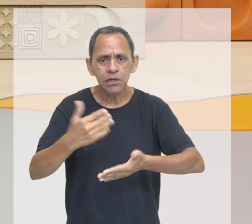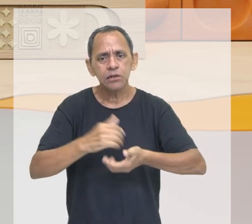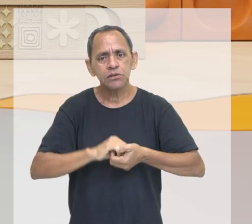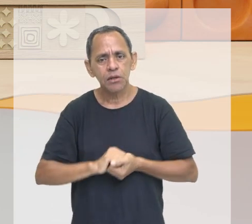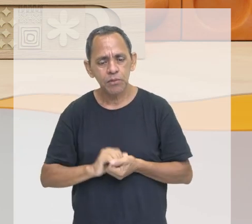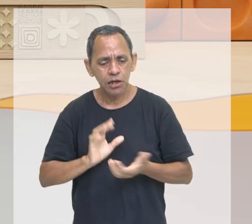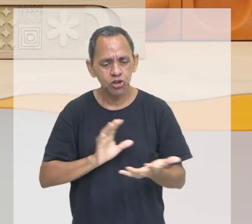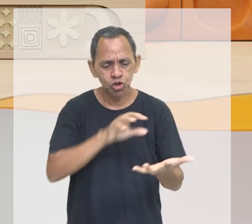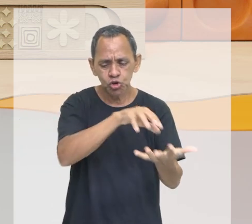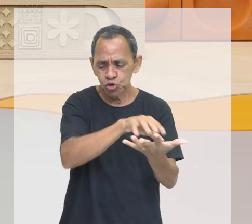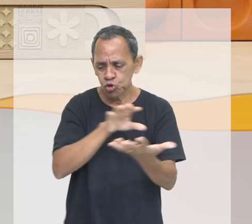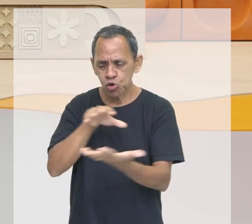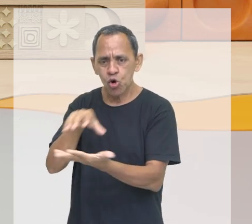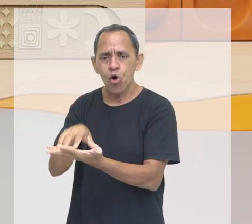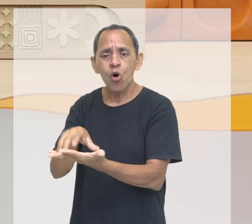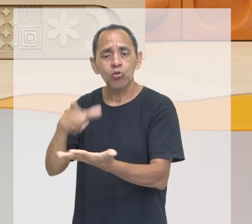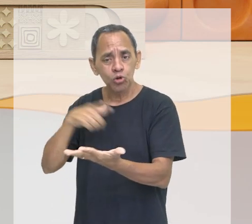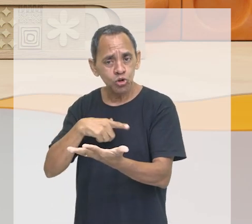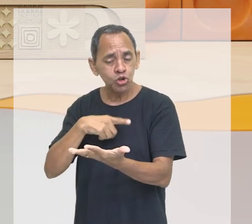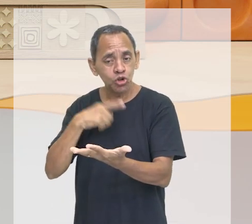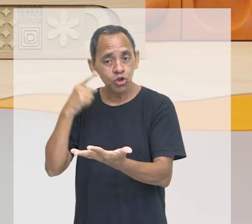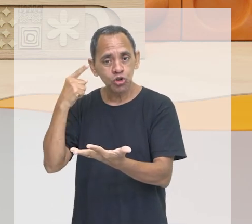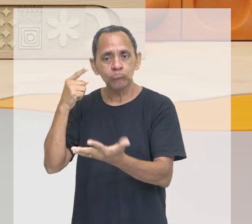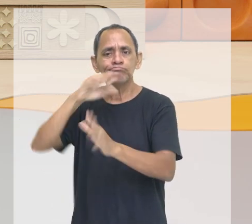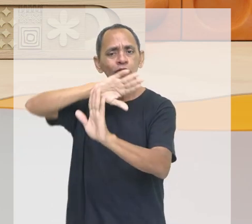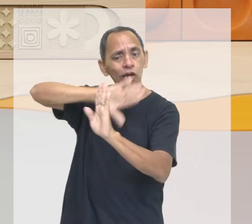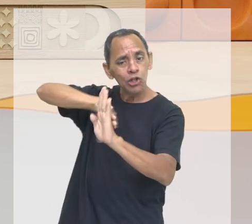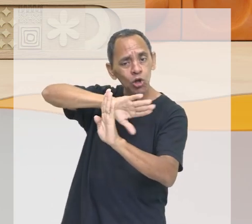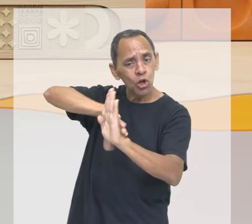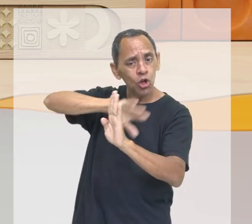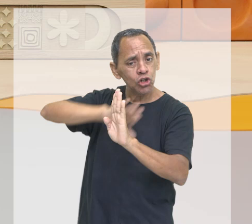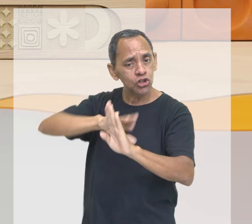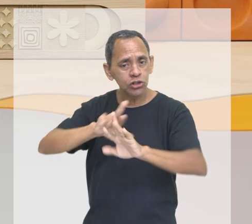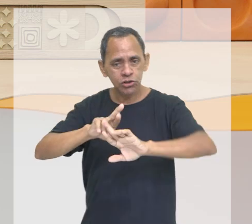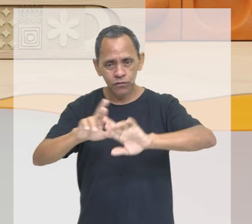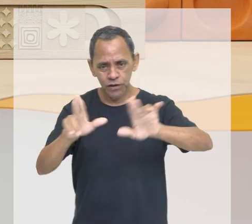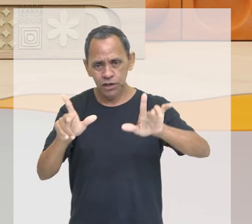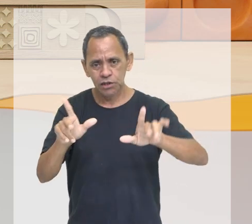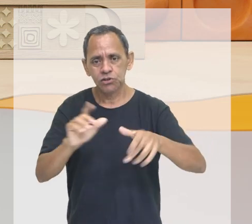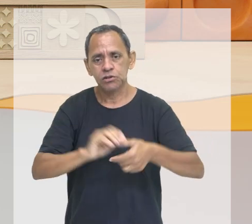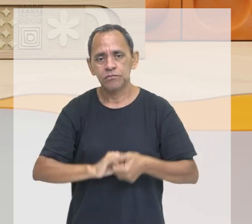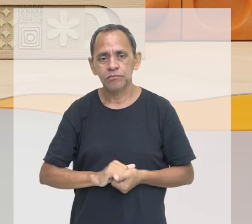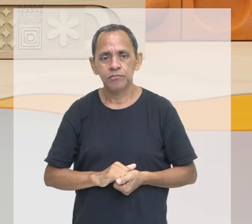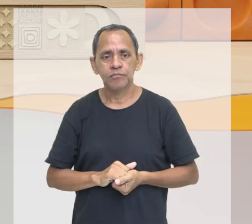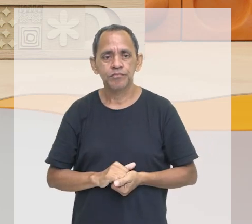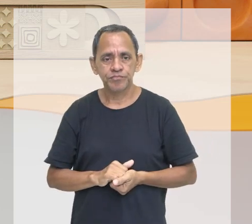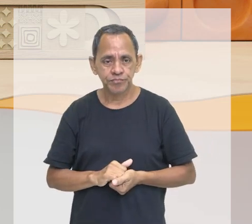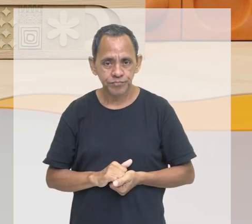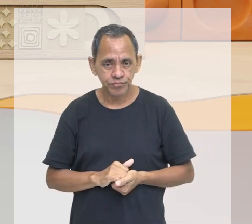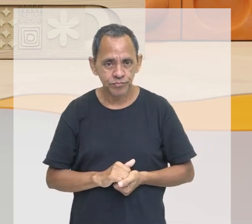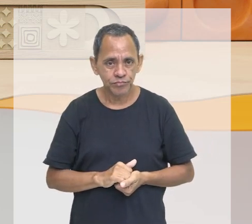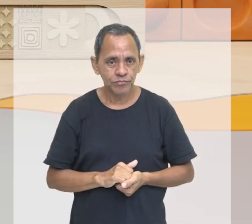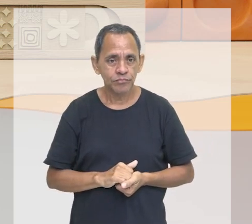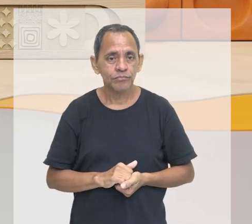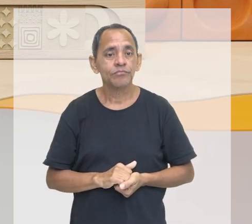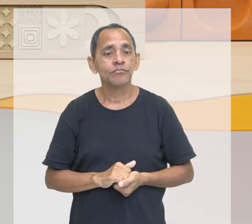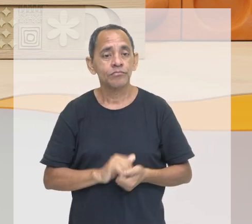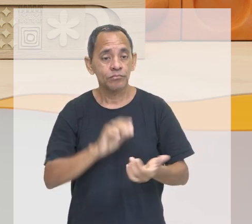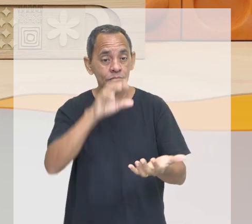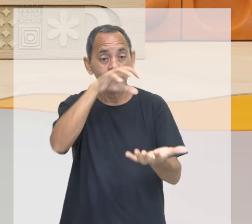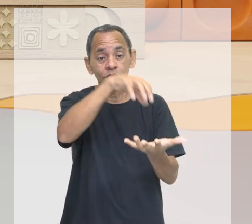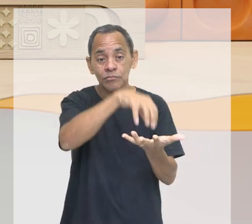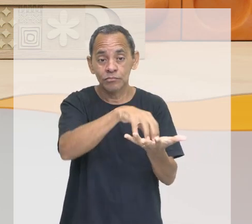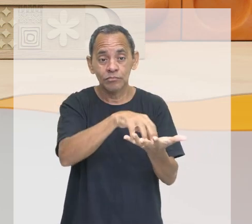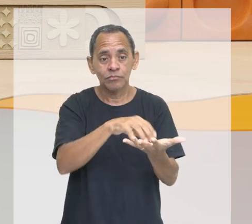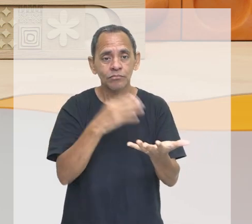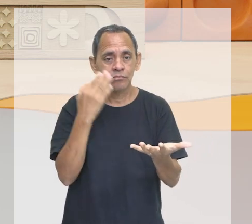esses grupos políticos tinham ideologias diferentes e distintas. Vamos lá, gente. Bolcheviques quer dizer o quê, professor? Maioria,